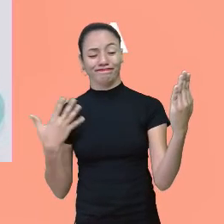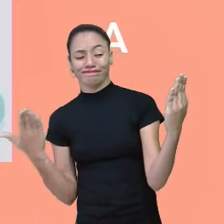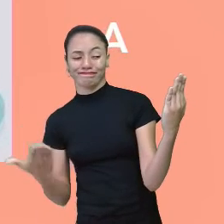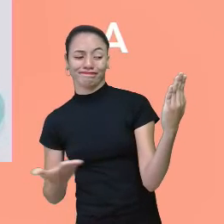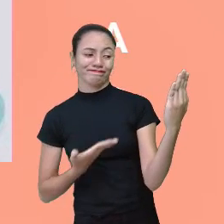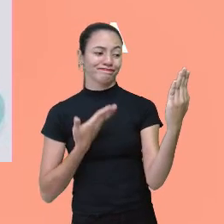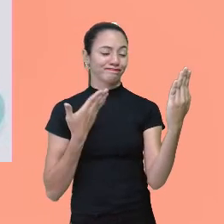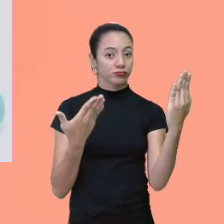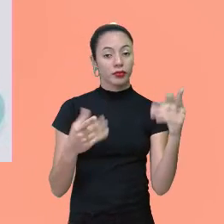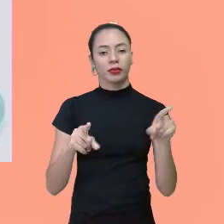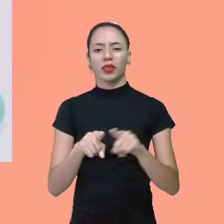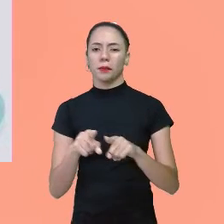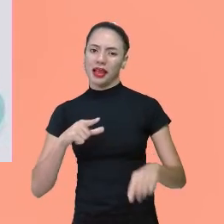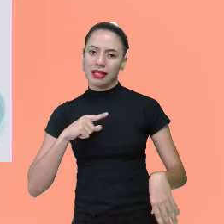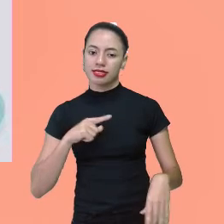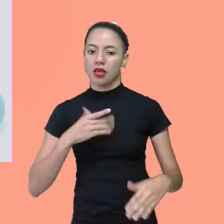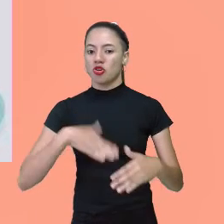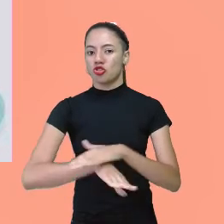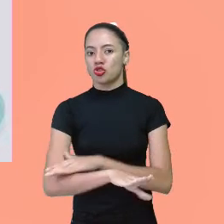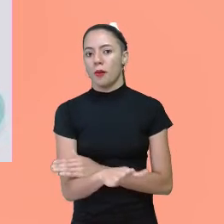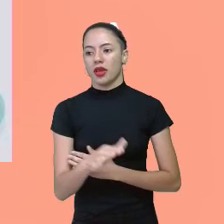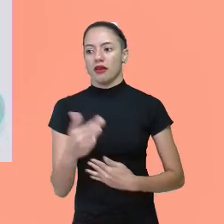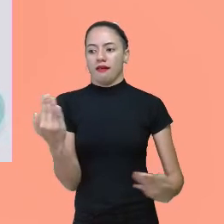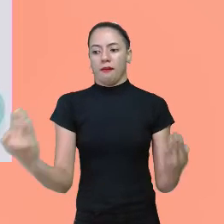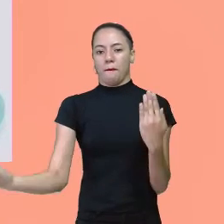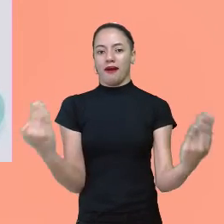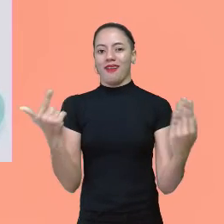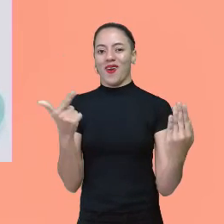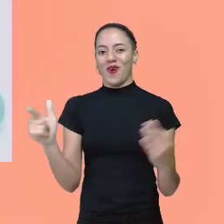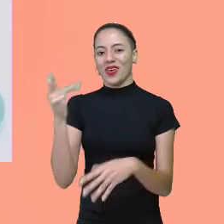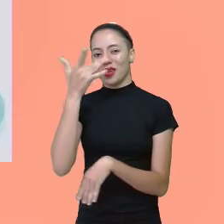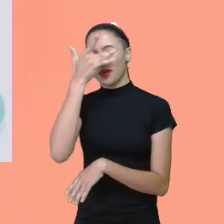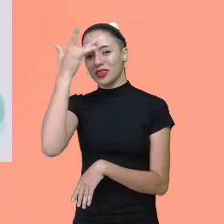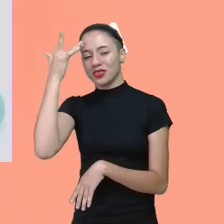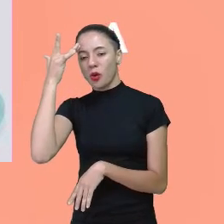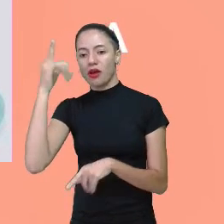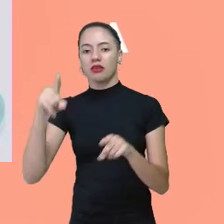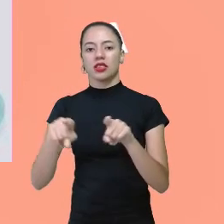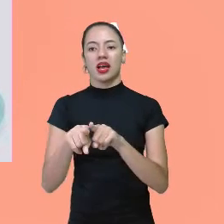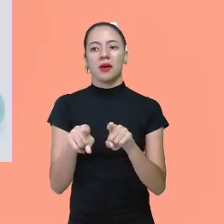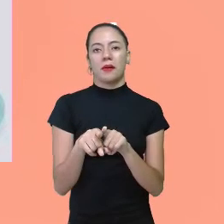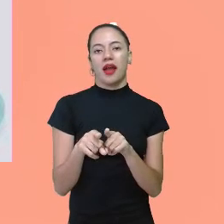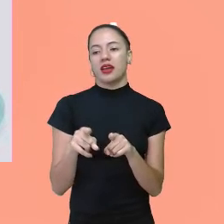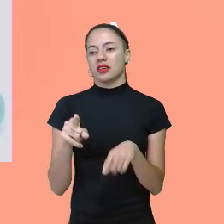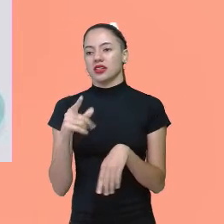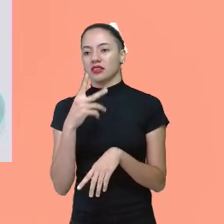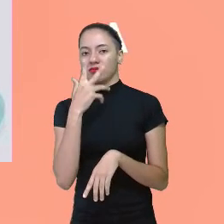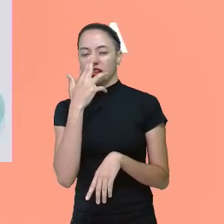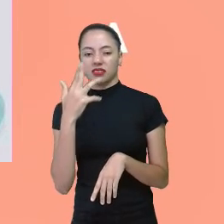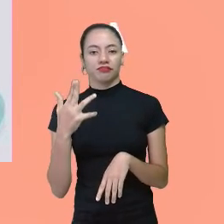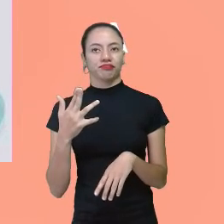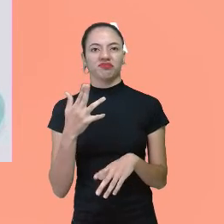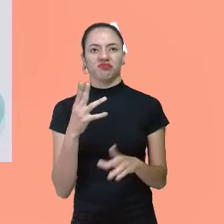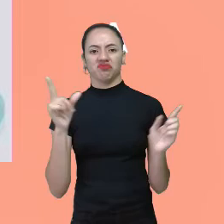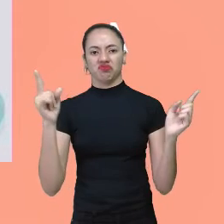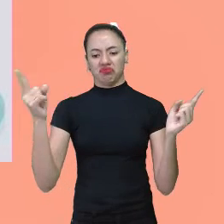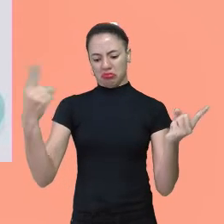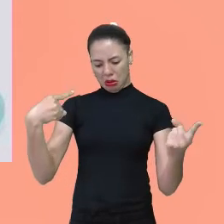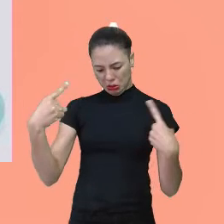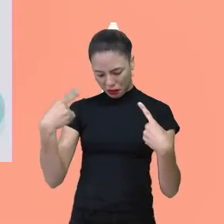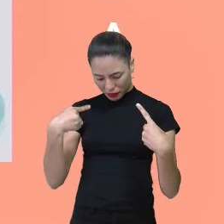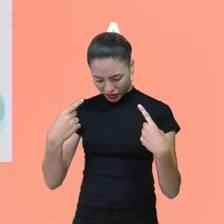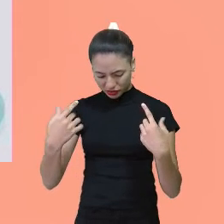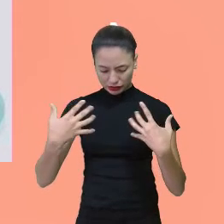Se tem essa mania também de estar se comparando, né? Tem essa mania de estar se colocando para baixo. E aí, Armando, olhando imagens como essa